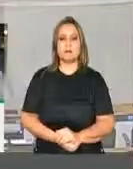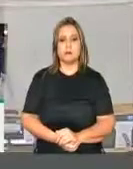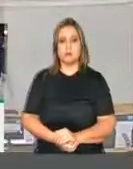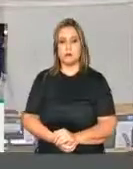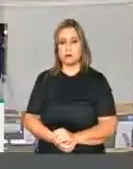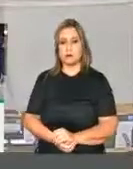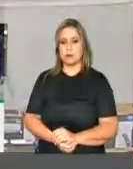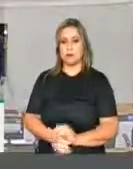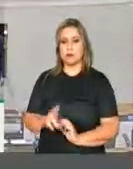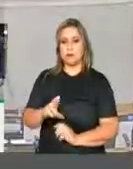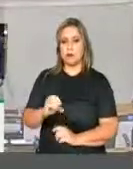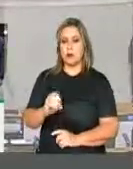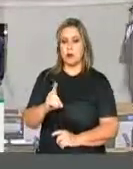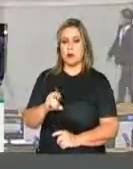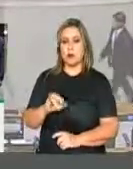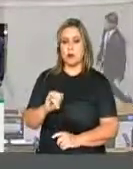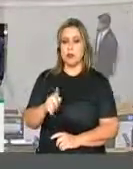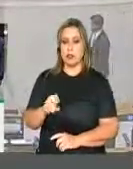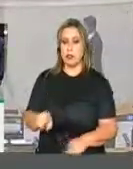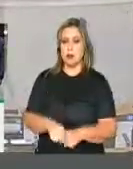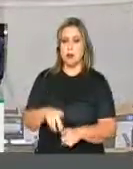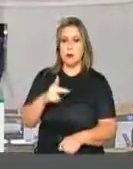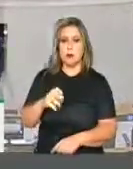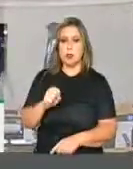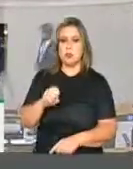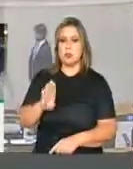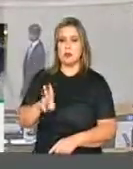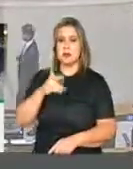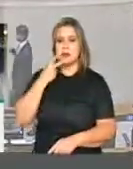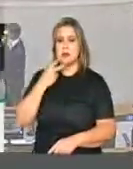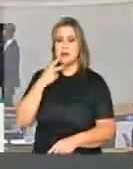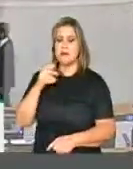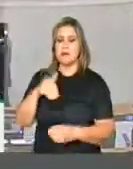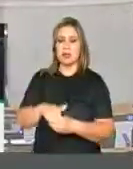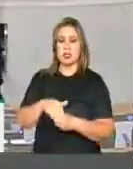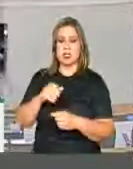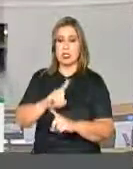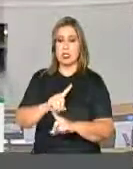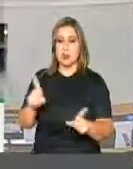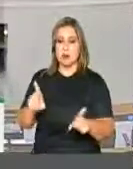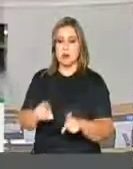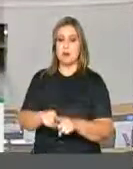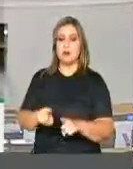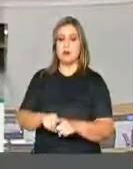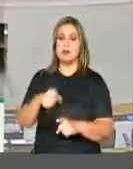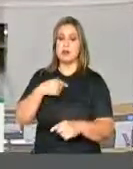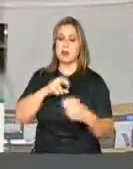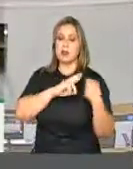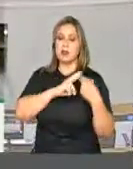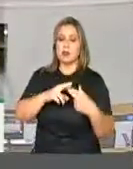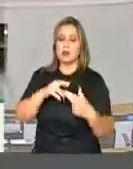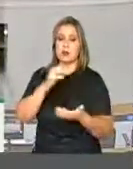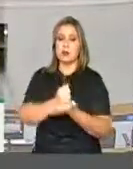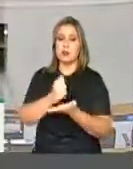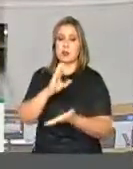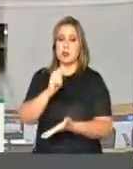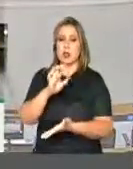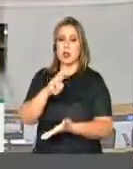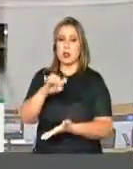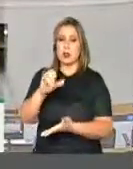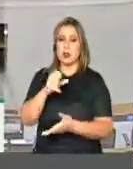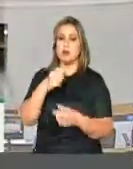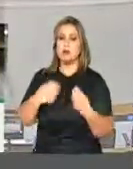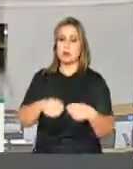O Rodrigo pelo PSB. PSB encaminha não, presidente. PSB entende que o serviço dos cartórios brasileiros